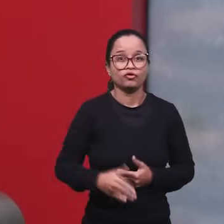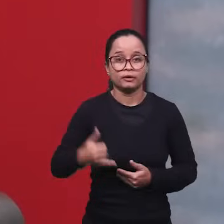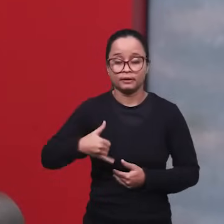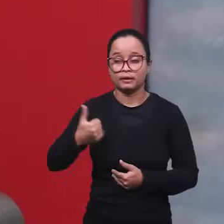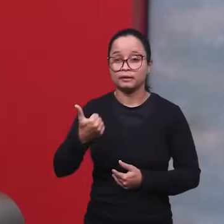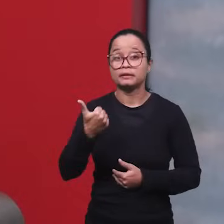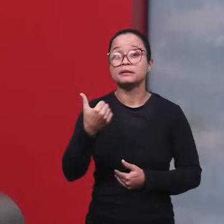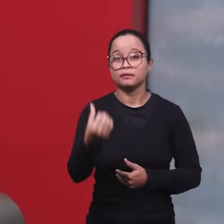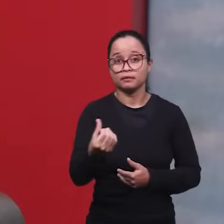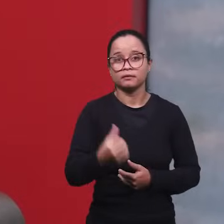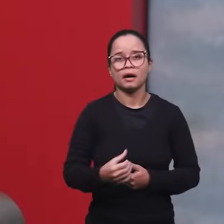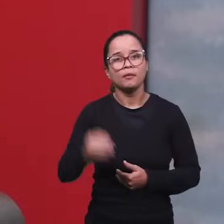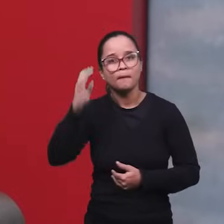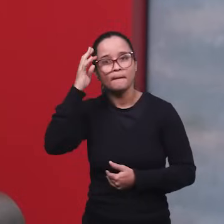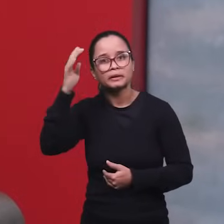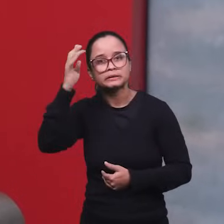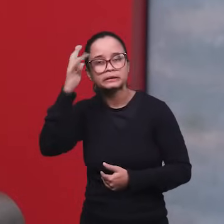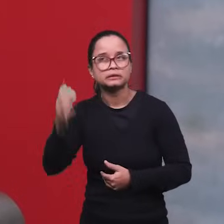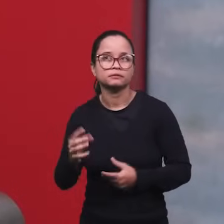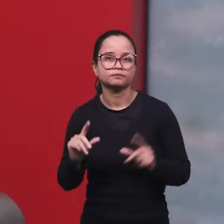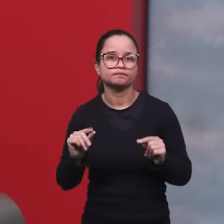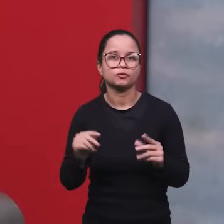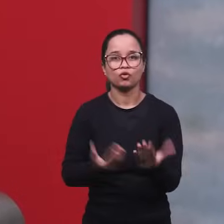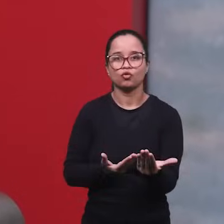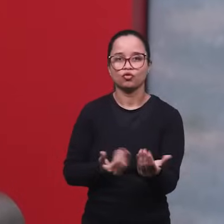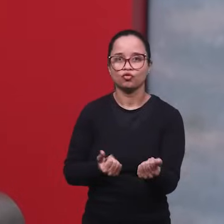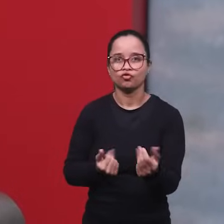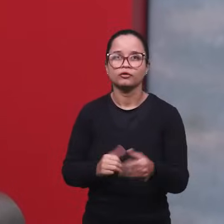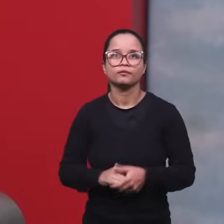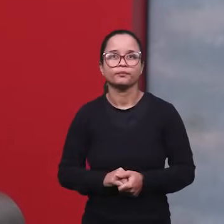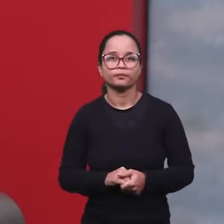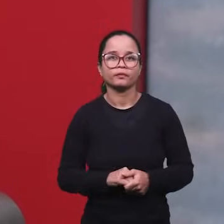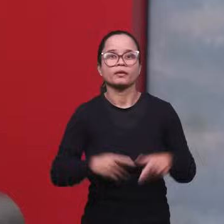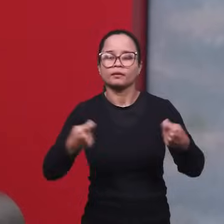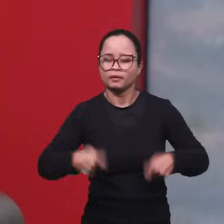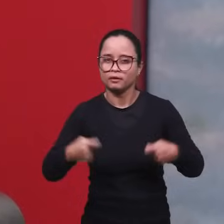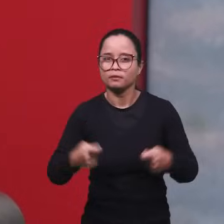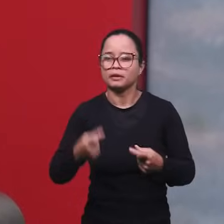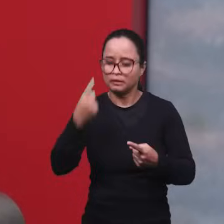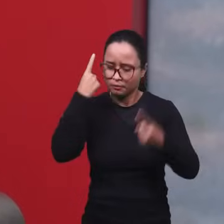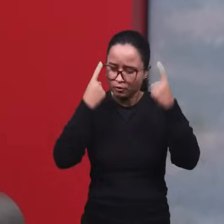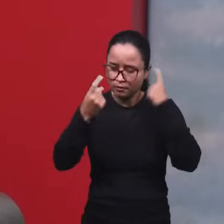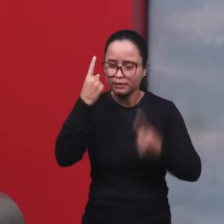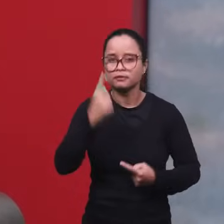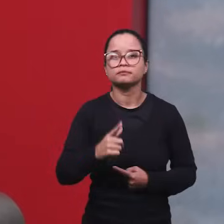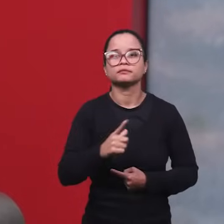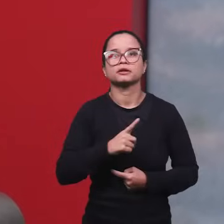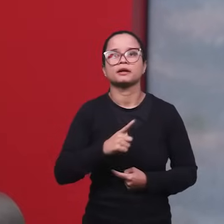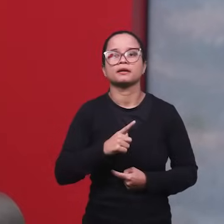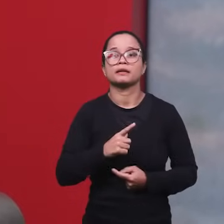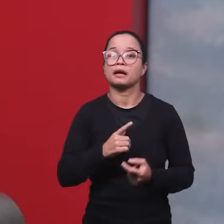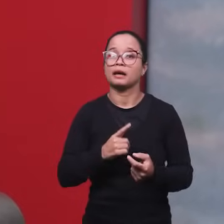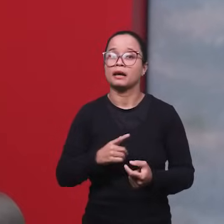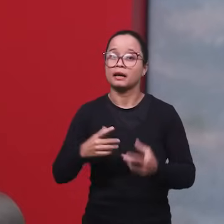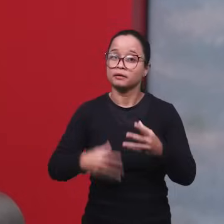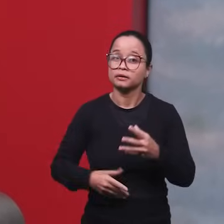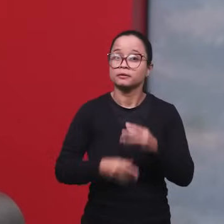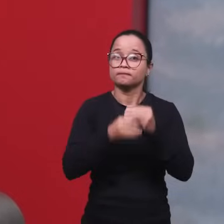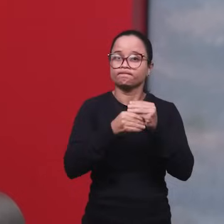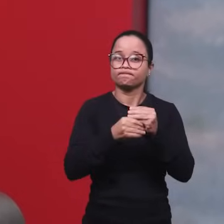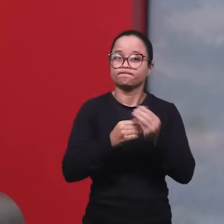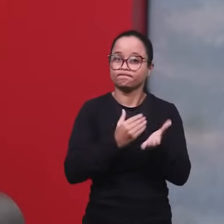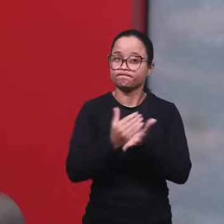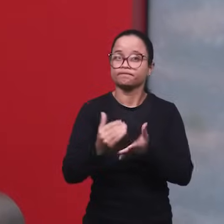anos. Mas vamos imaginar um jovem que precisa, ele se preocupa com isso e quer começar a contribuir. Então, ele vai